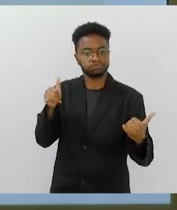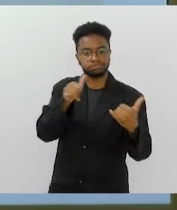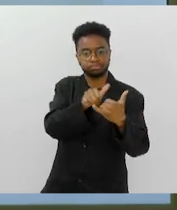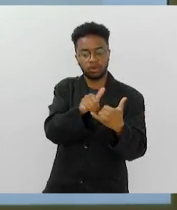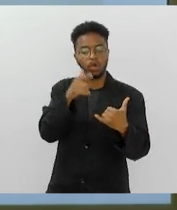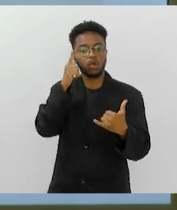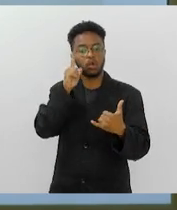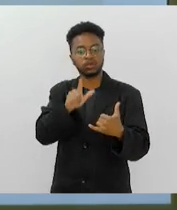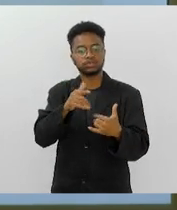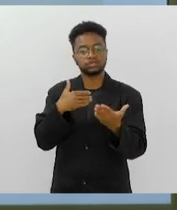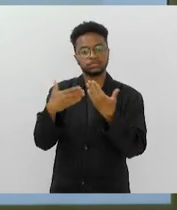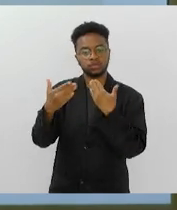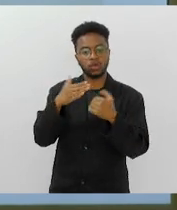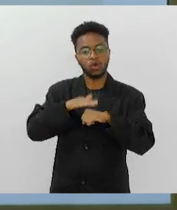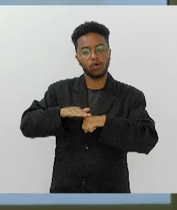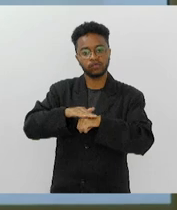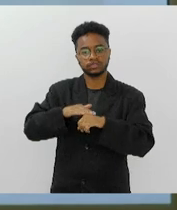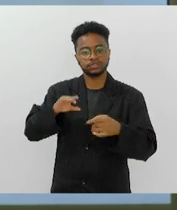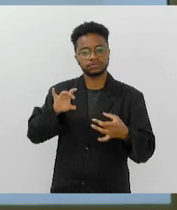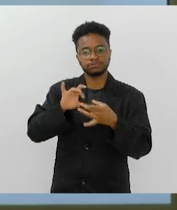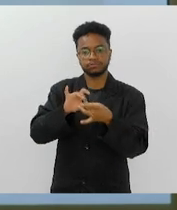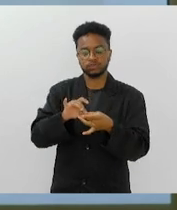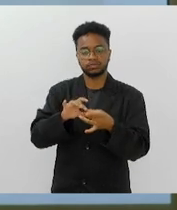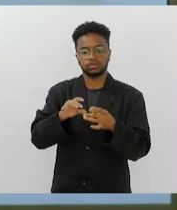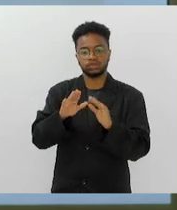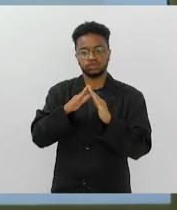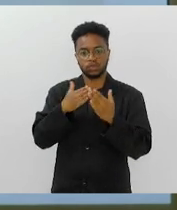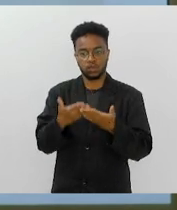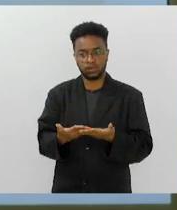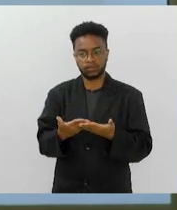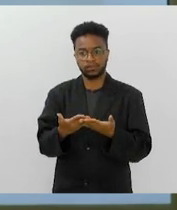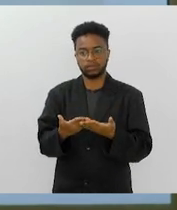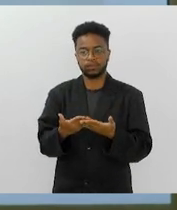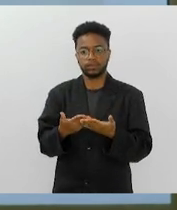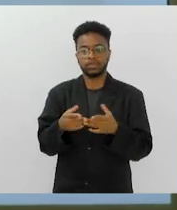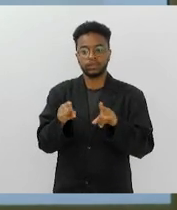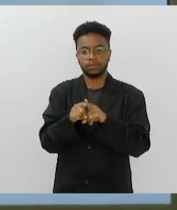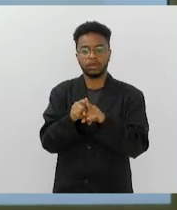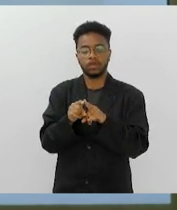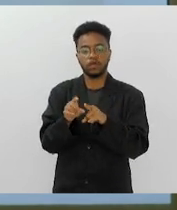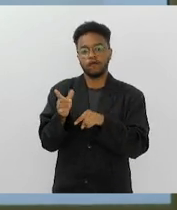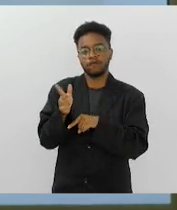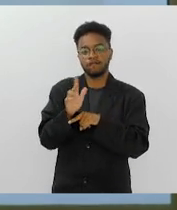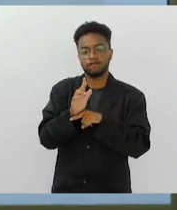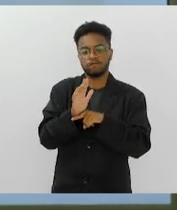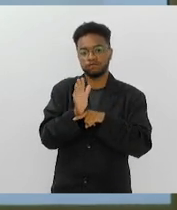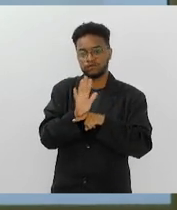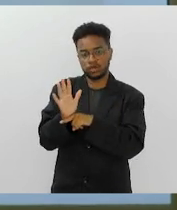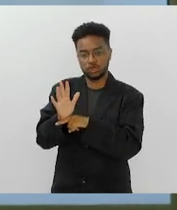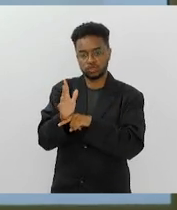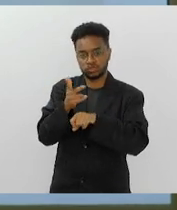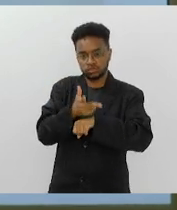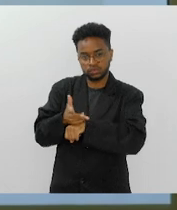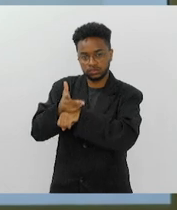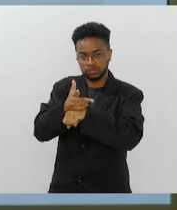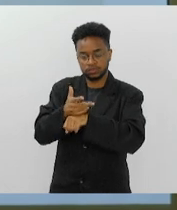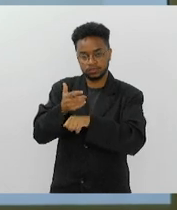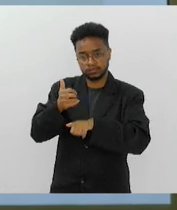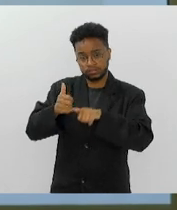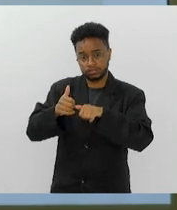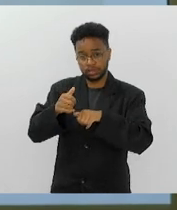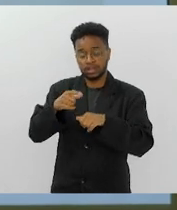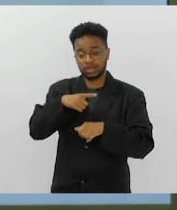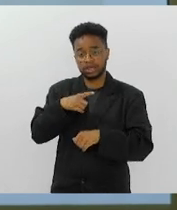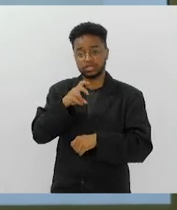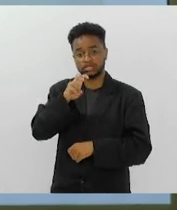de uma maneira muito mais próxima com as escolas. E o vídeo monitoramento, né? Atualmente, o estado de São Paulo tem 5.300